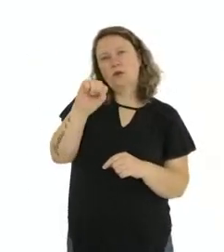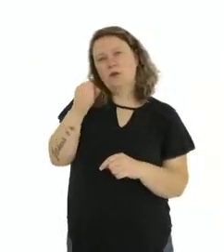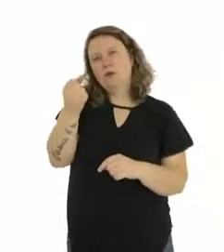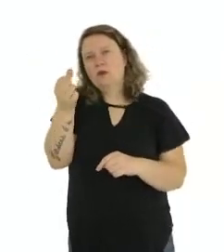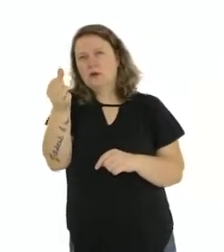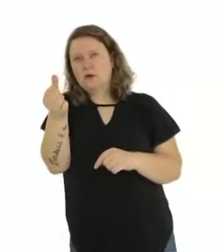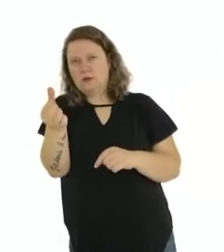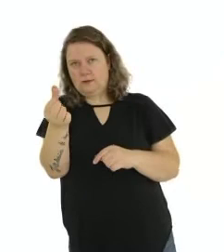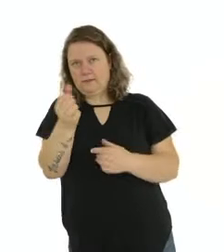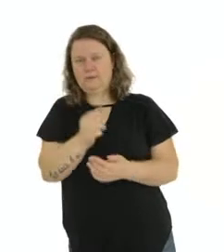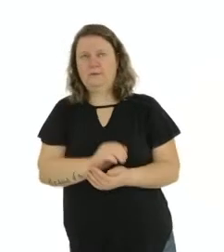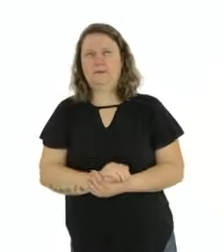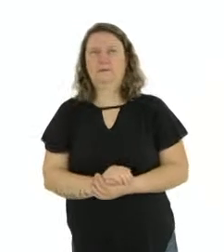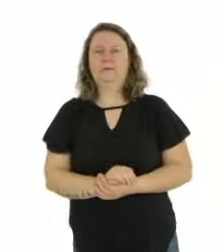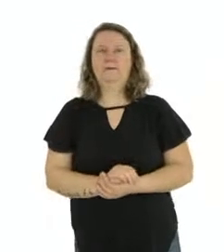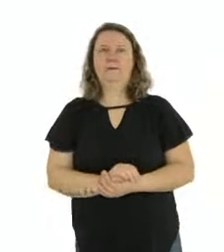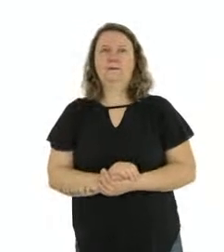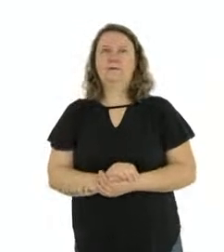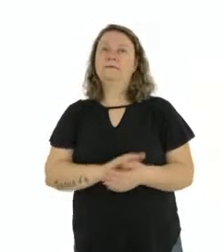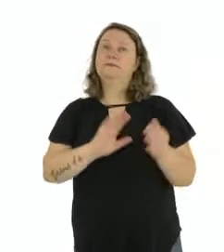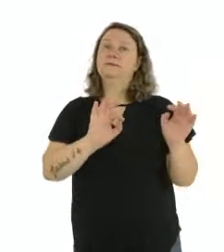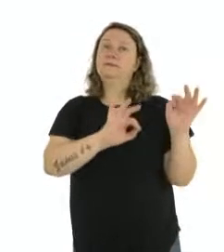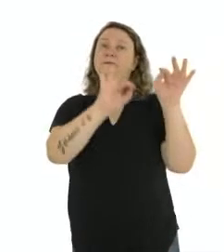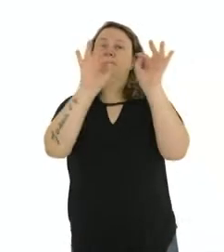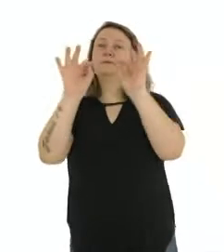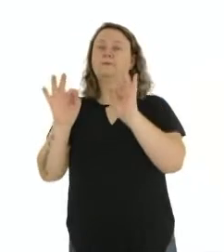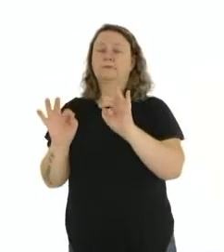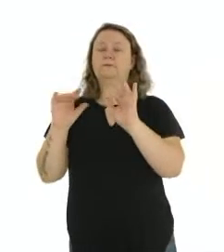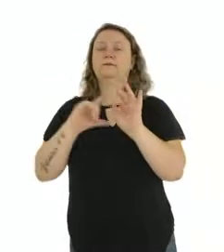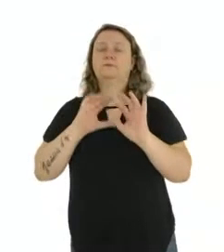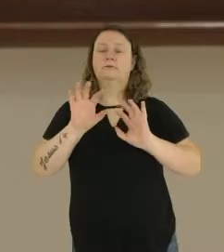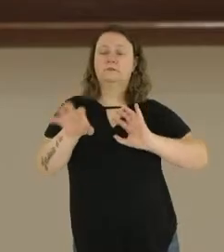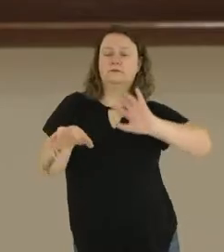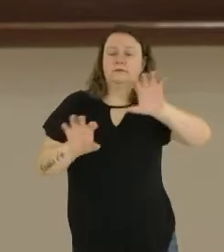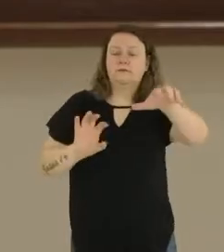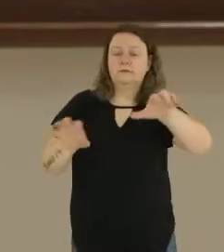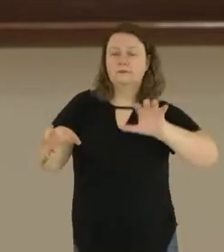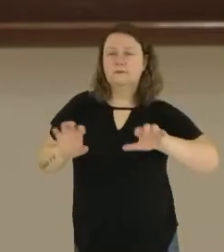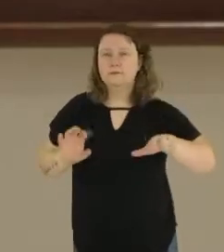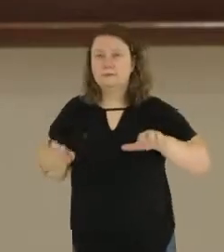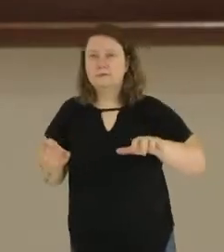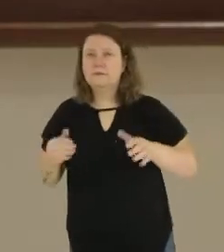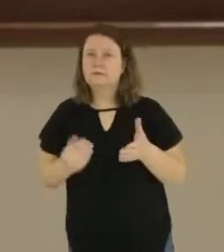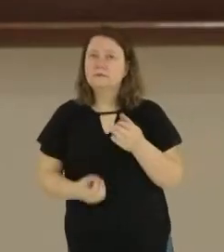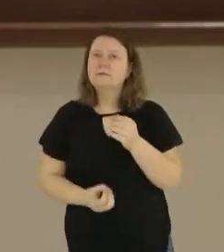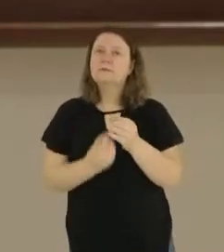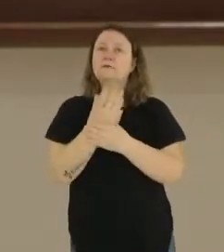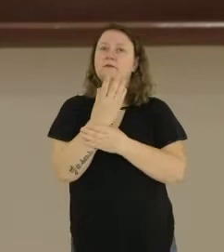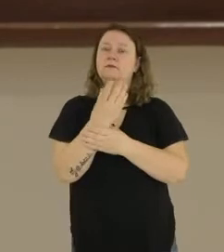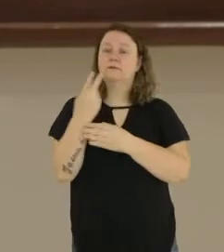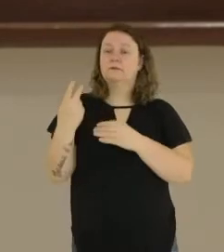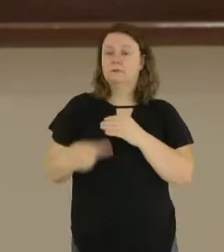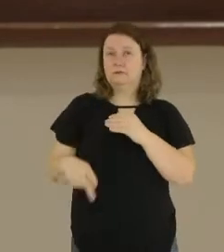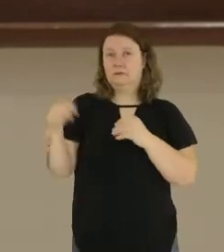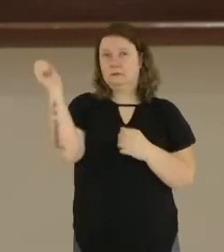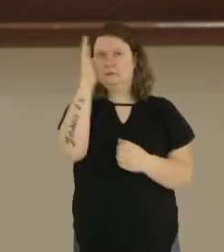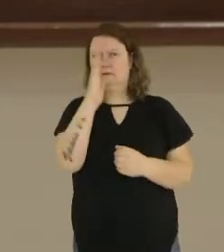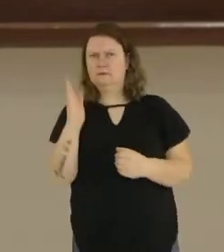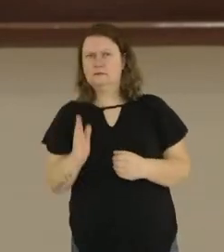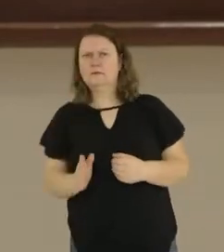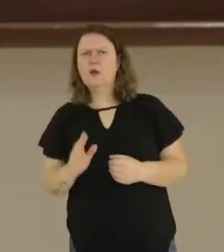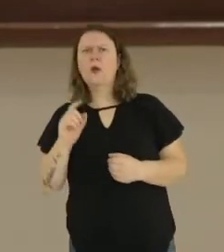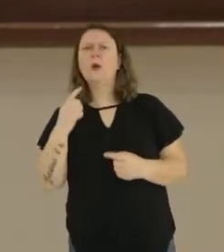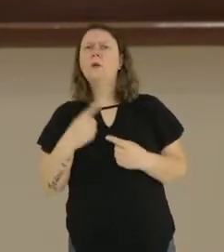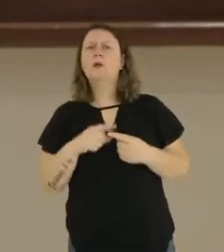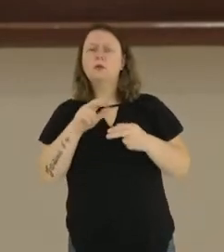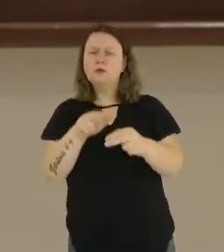1886. Bom, as colônias de imigrantes começaram a se formar no Brasil com a